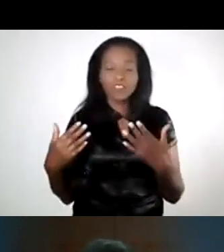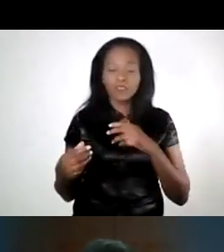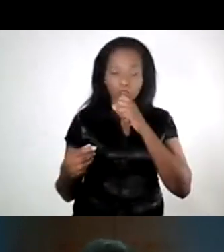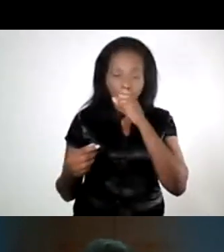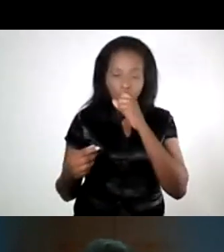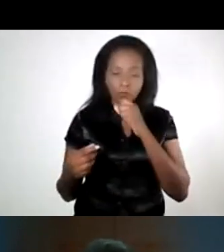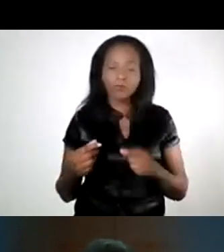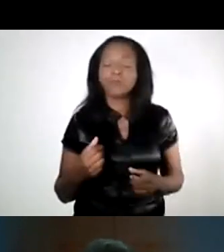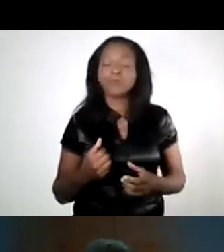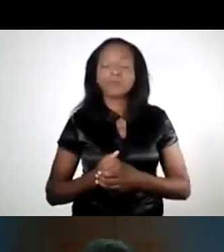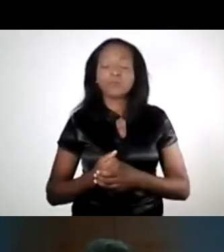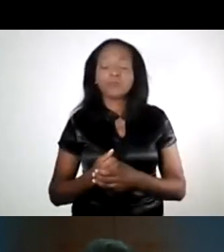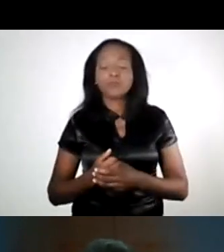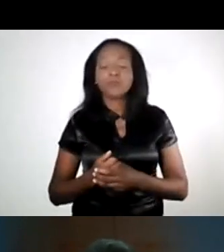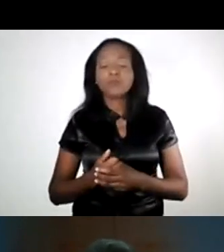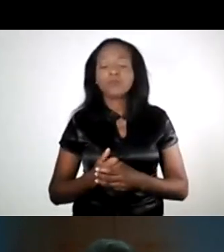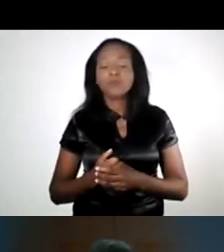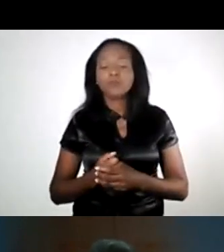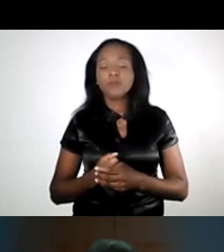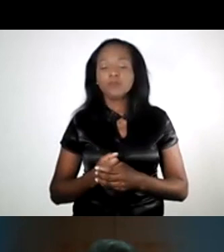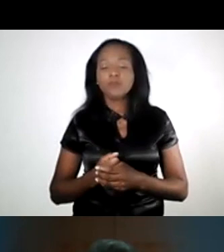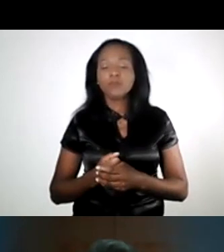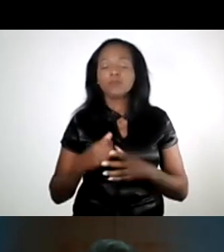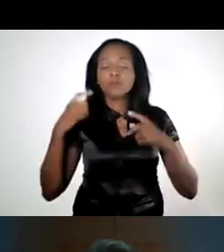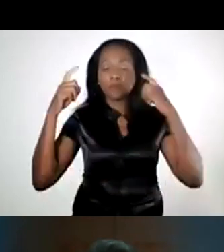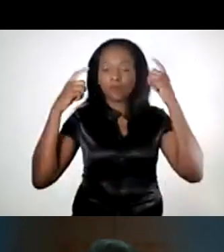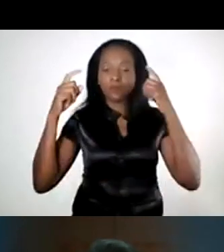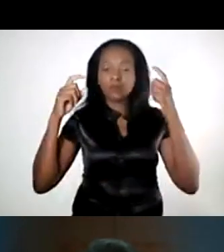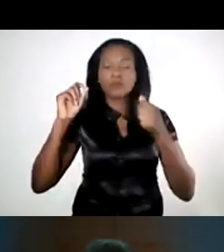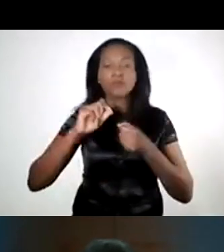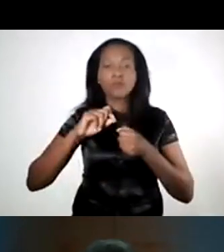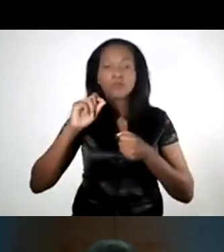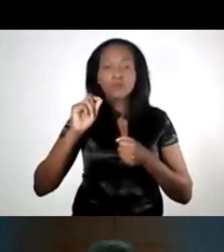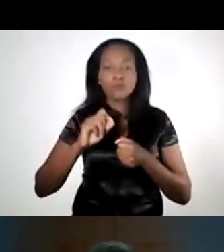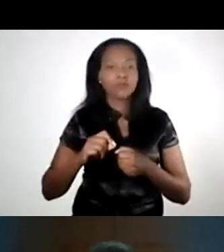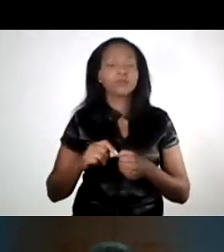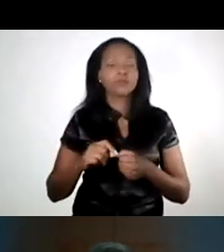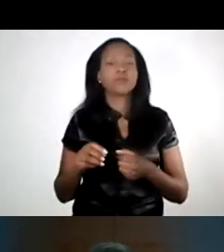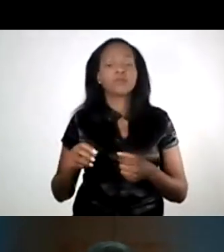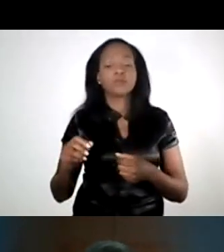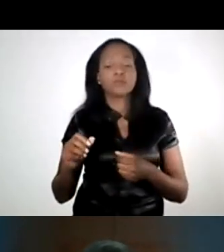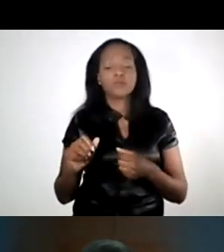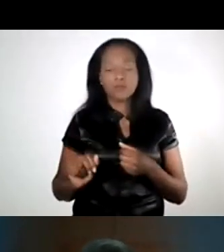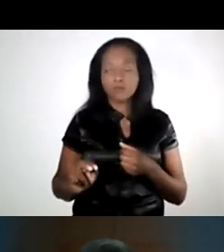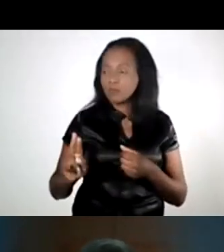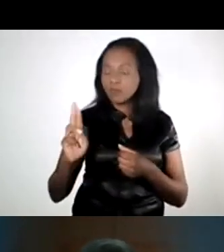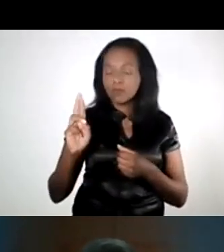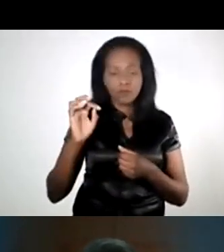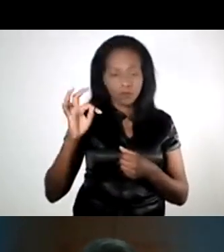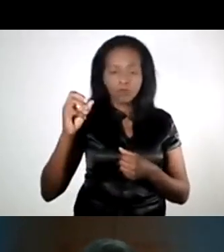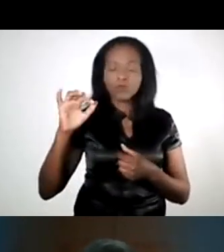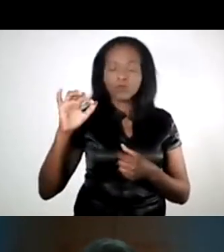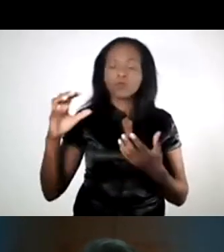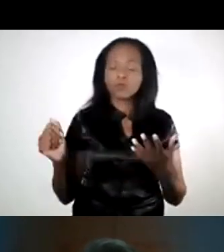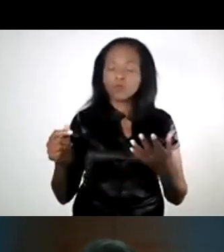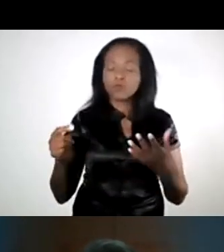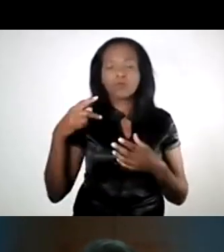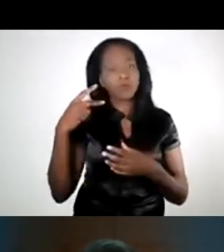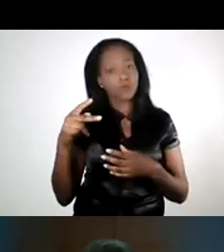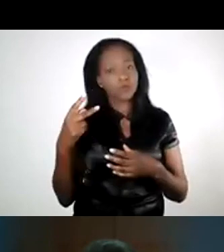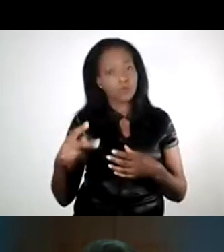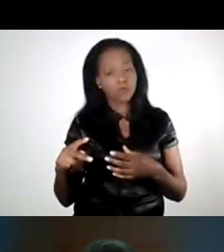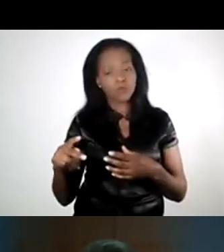de hoje, né, dessa preocupação de trazer mesmo a autoria dos outros parceiros de vocês, né,